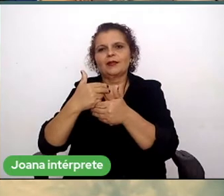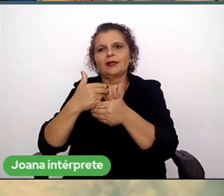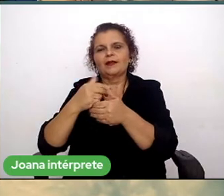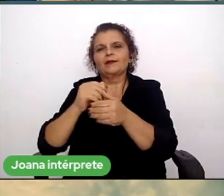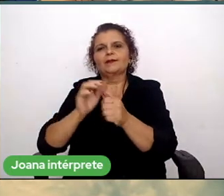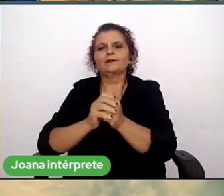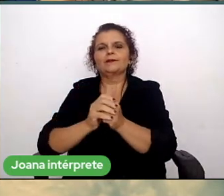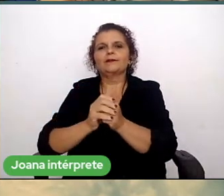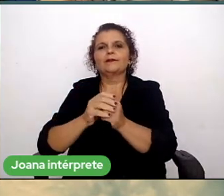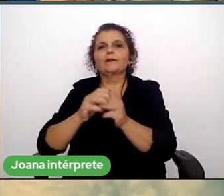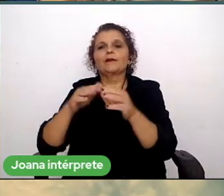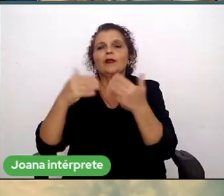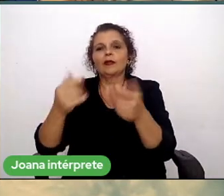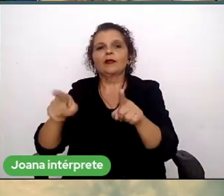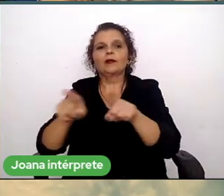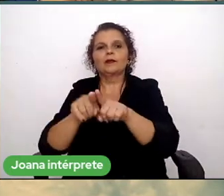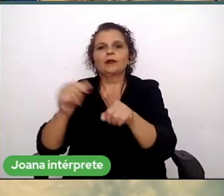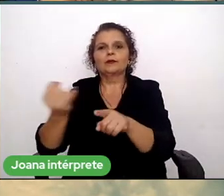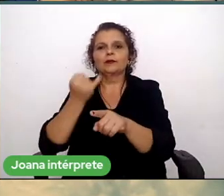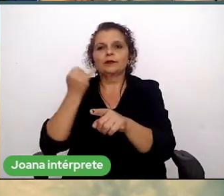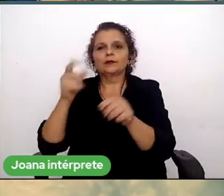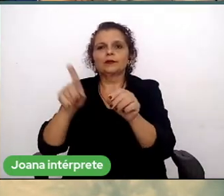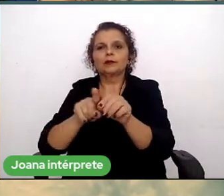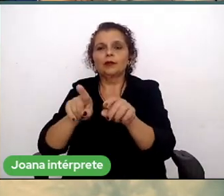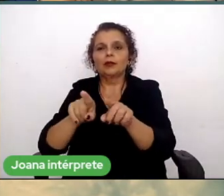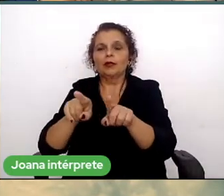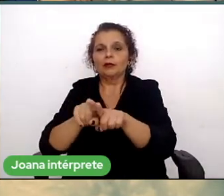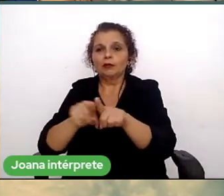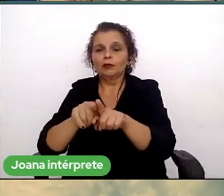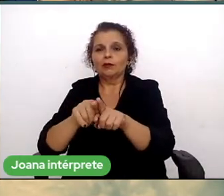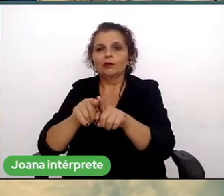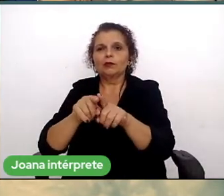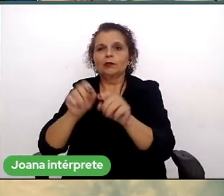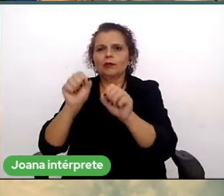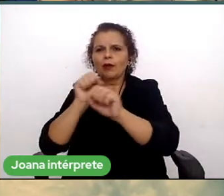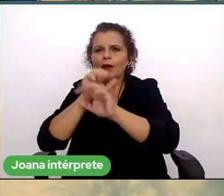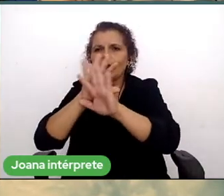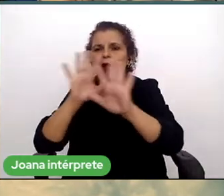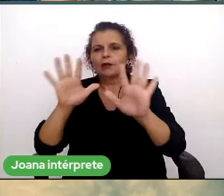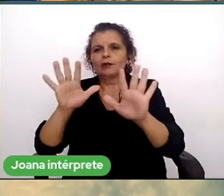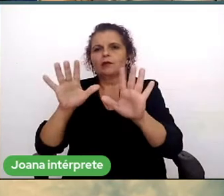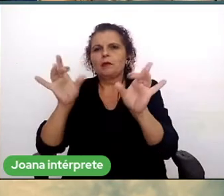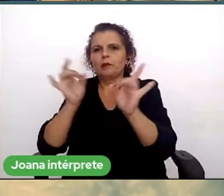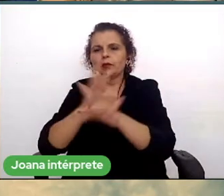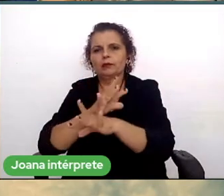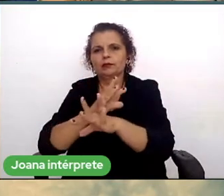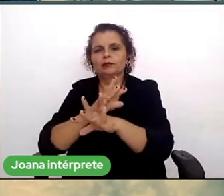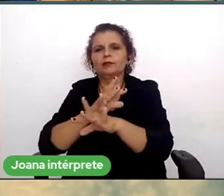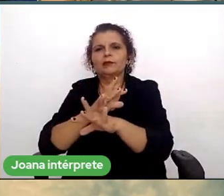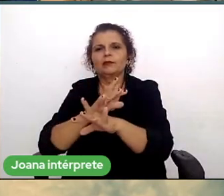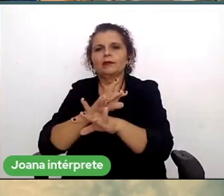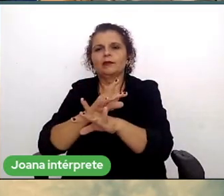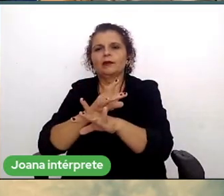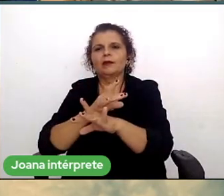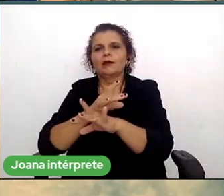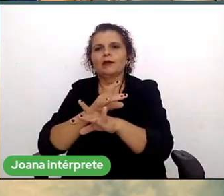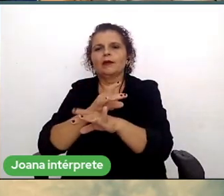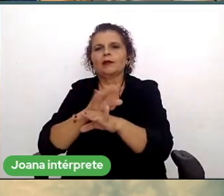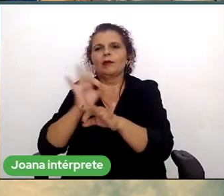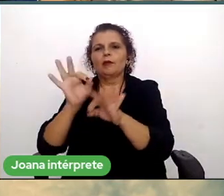na nossa cliente e importante que a gente tenha isso muito pronto pronto não mas muito bem